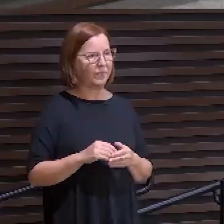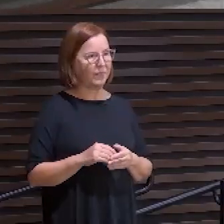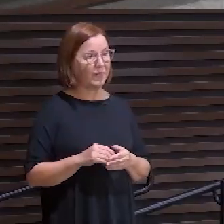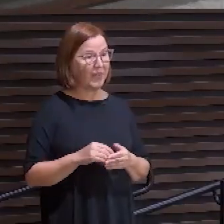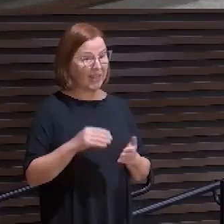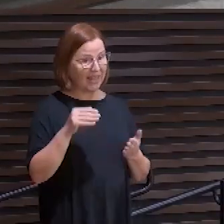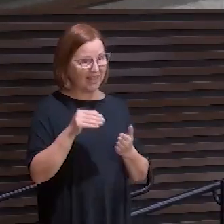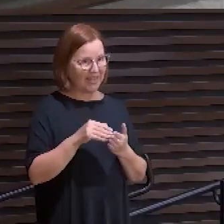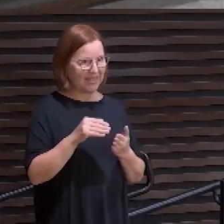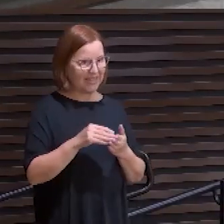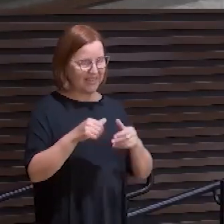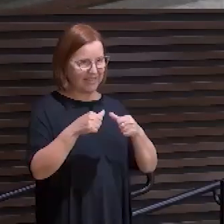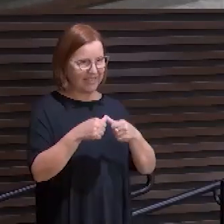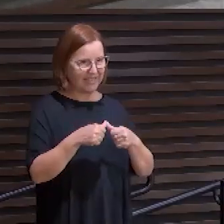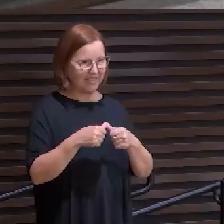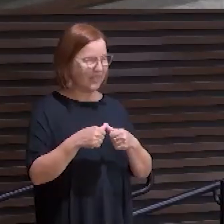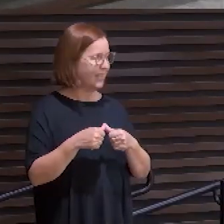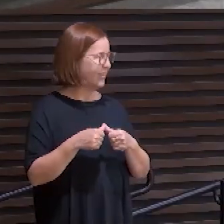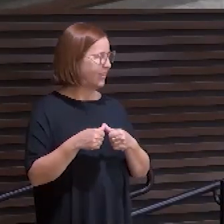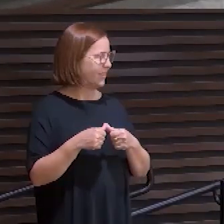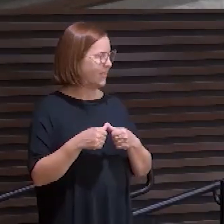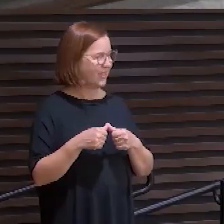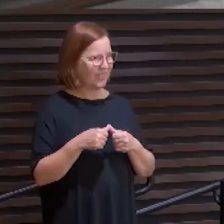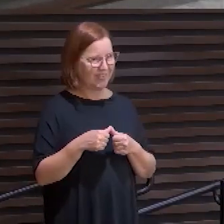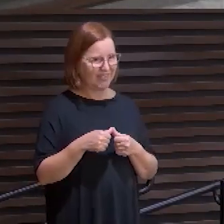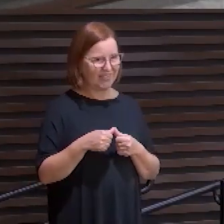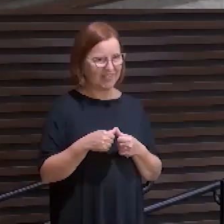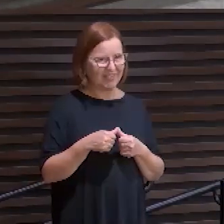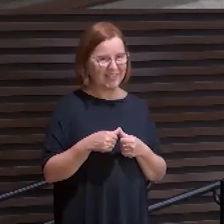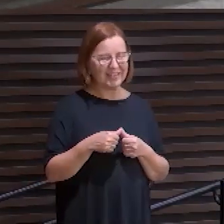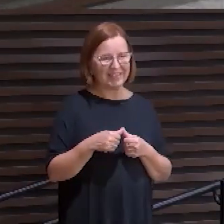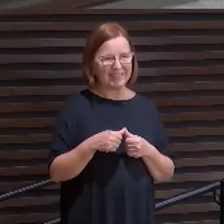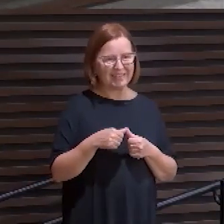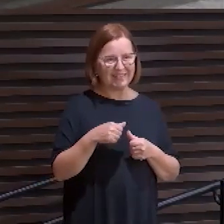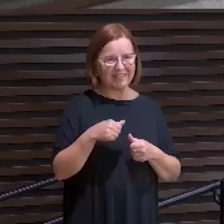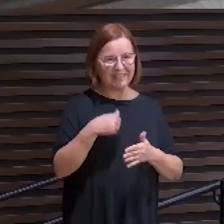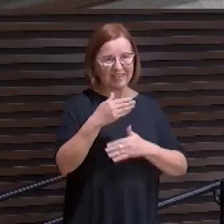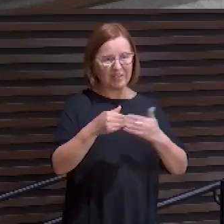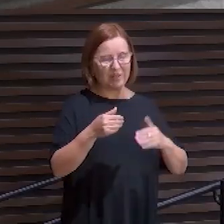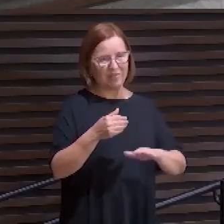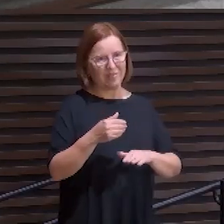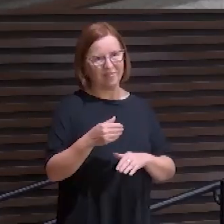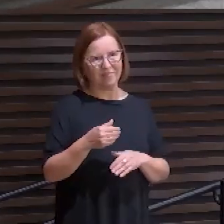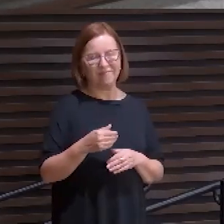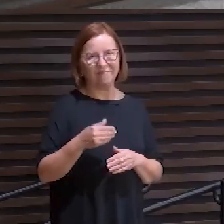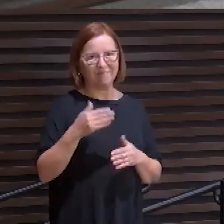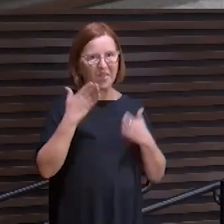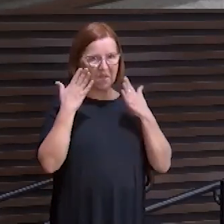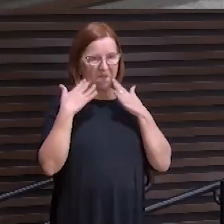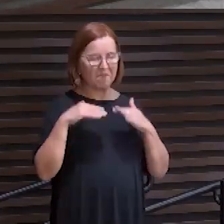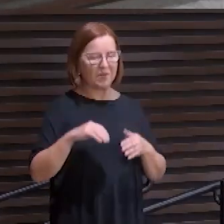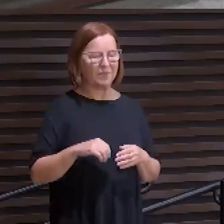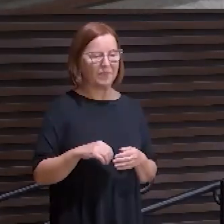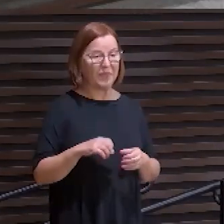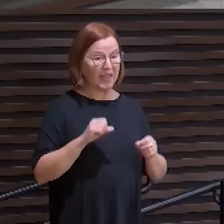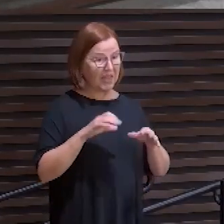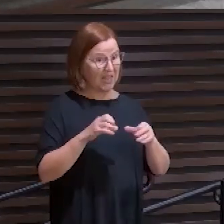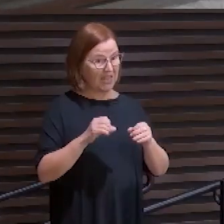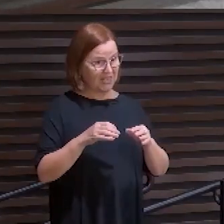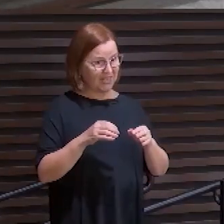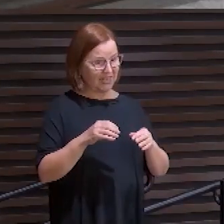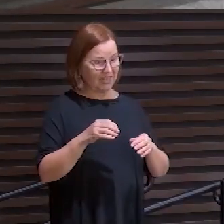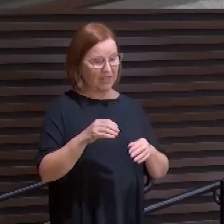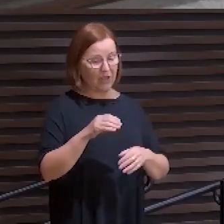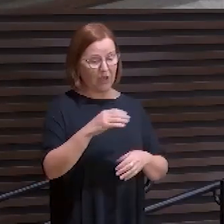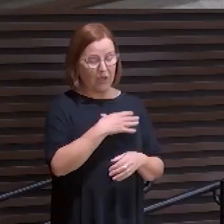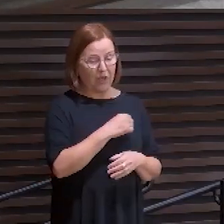torne... Então aqui, ensinar a criança a orar assim que puder falar.